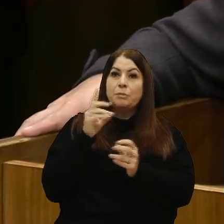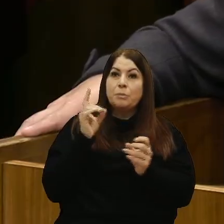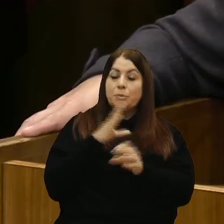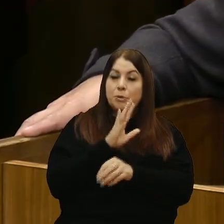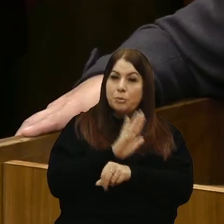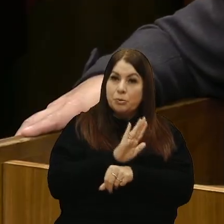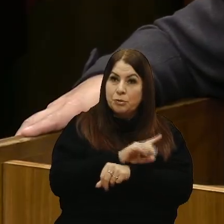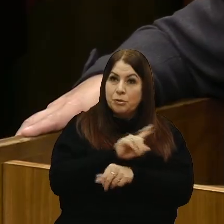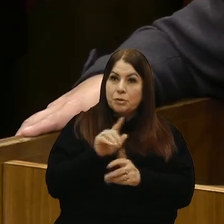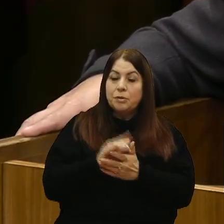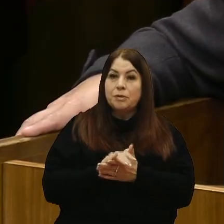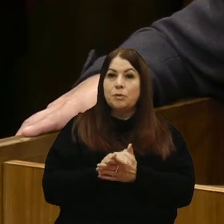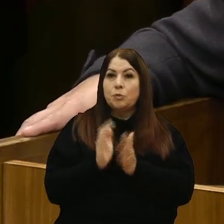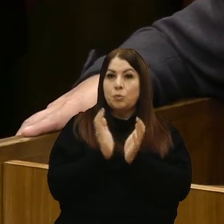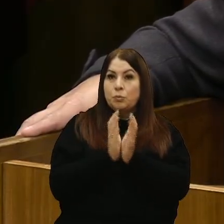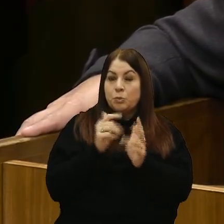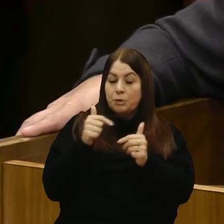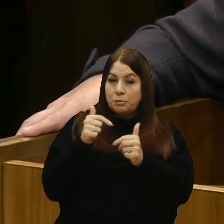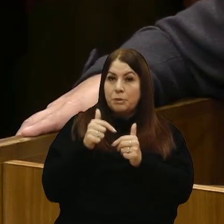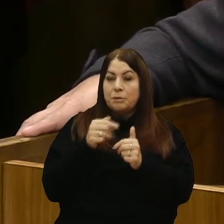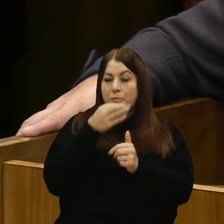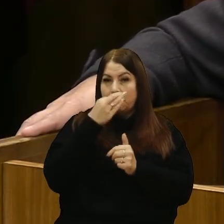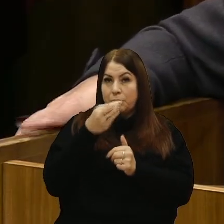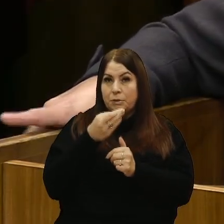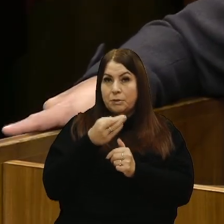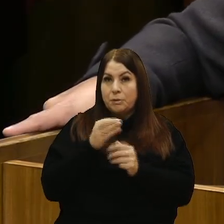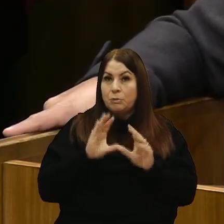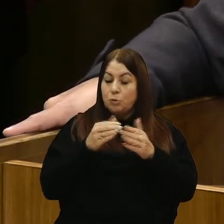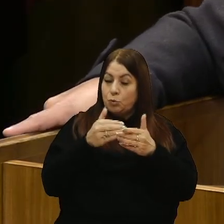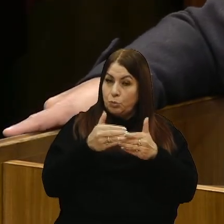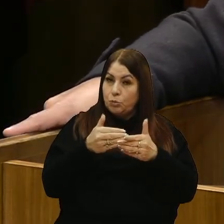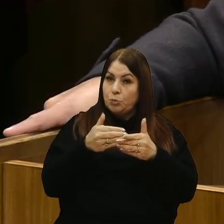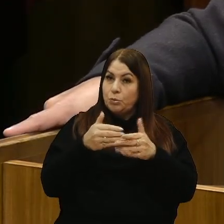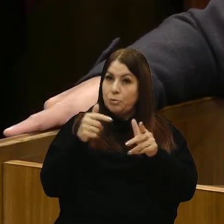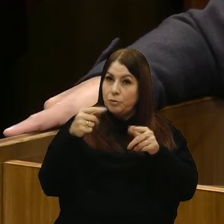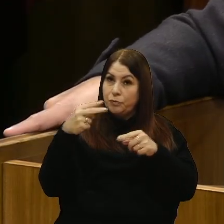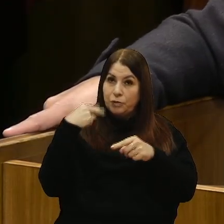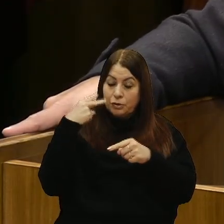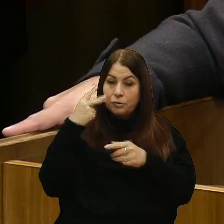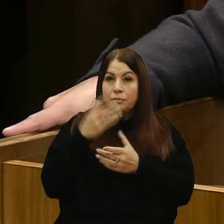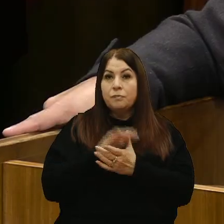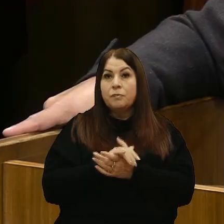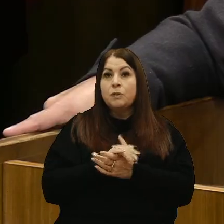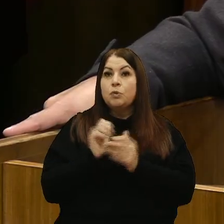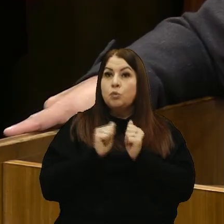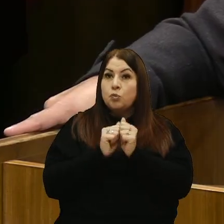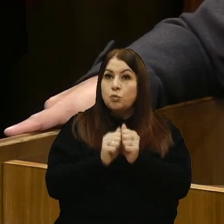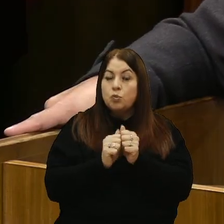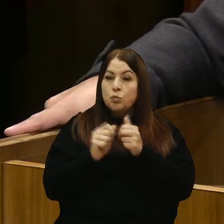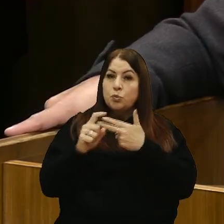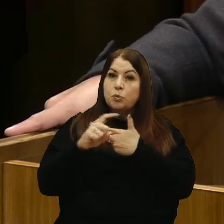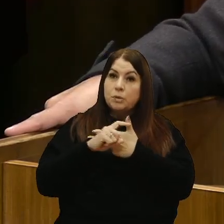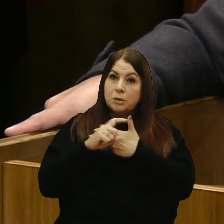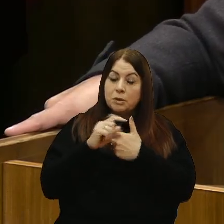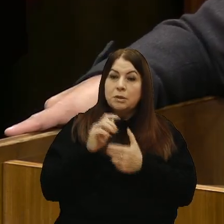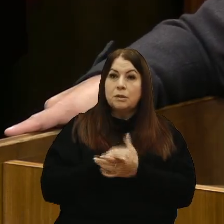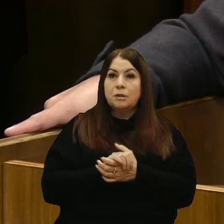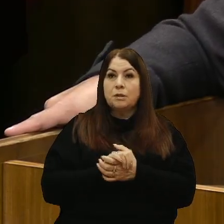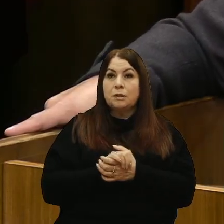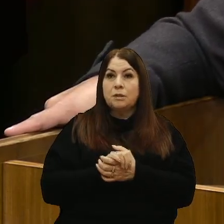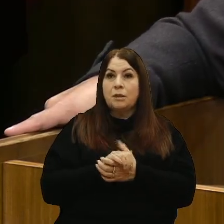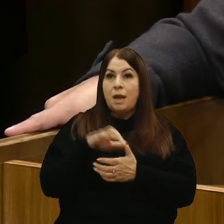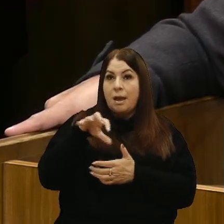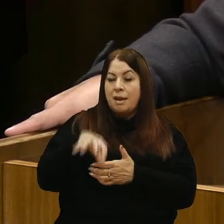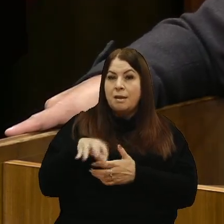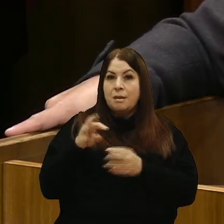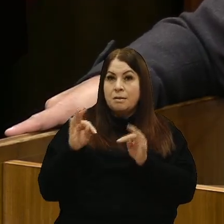à disposição desse grupo de trabalho, sugiro que seja pela frente, e que, junto com o Executivo e as